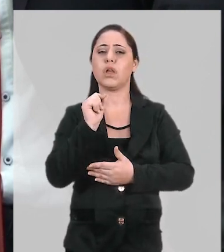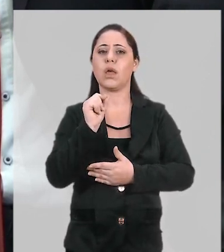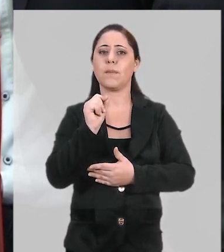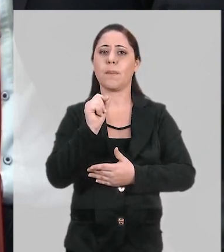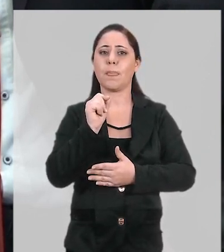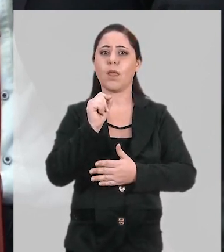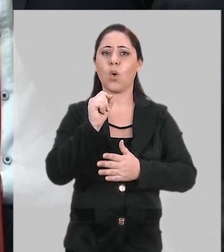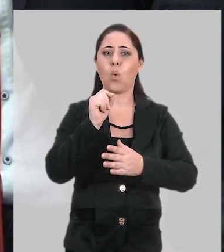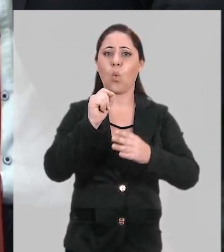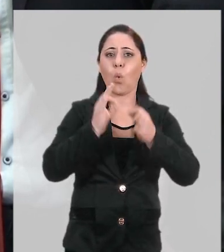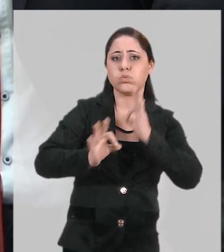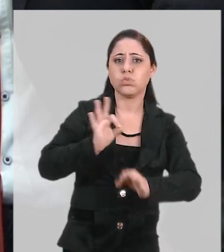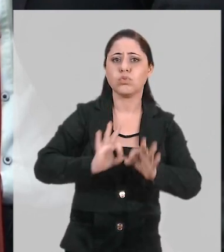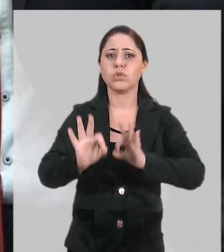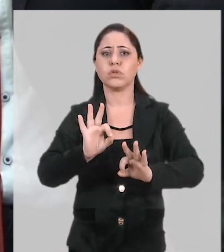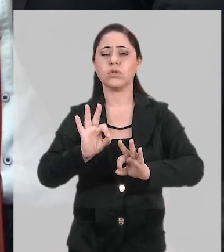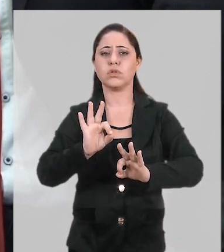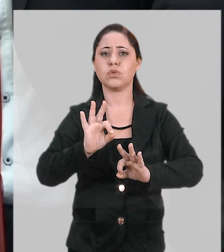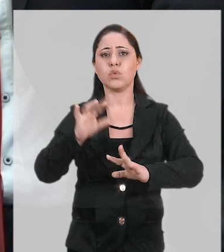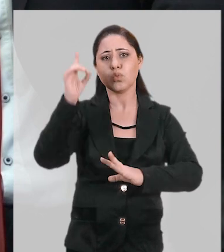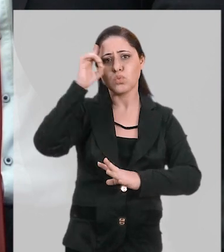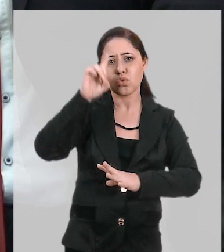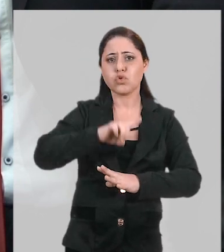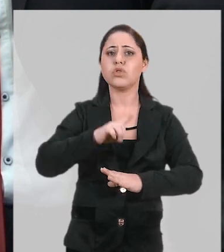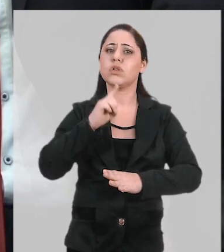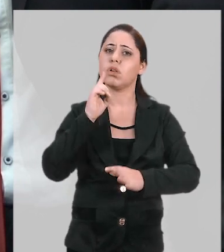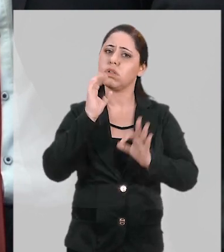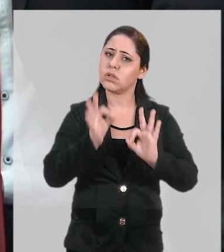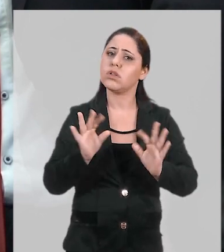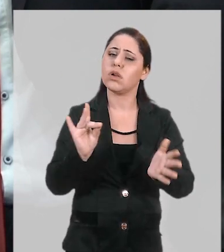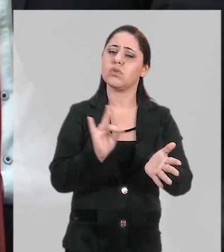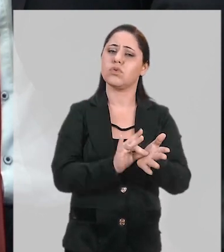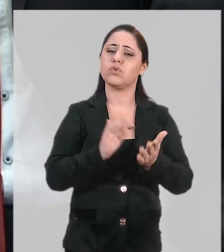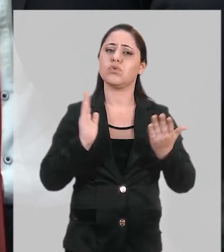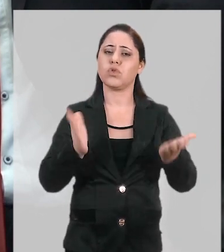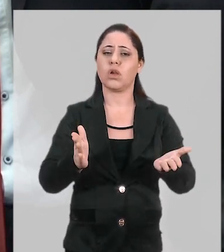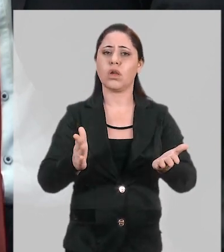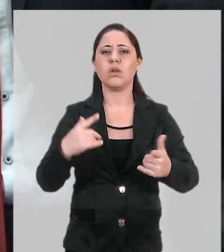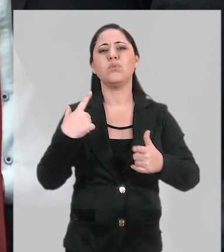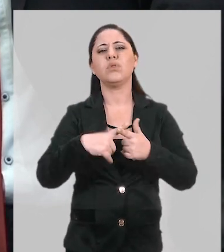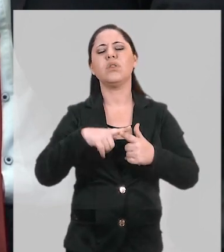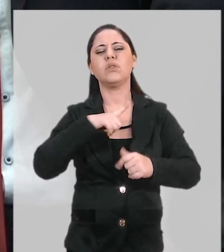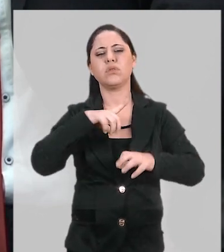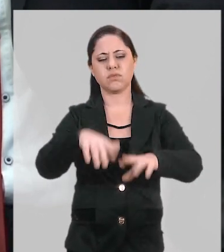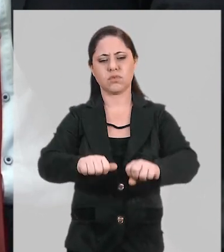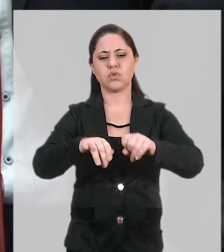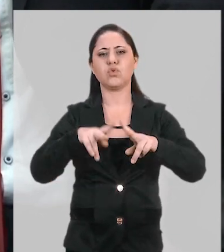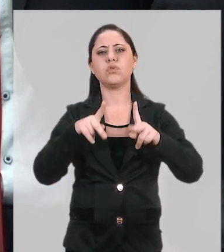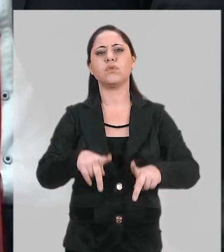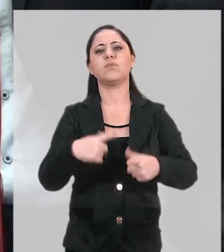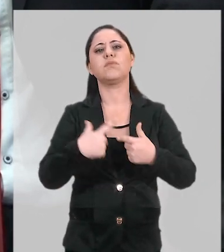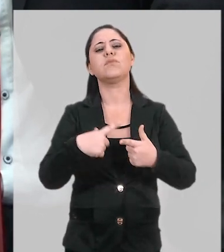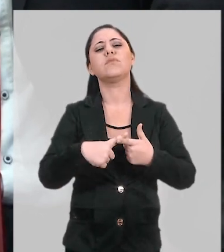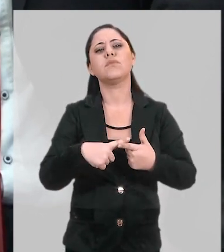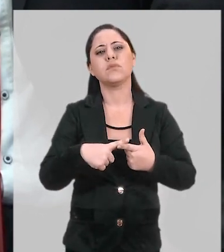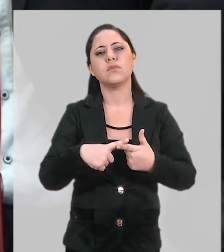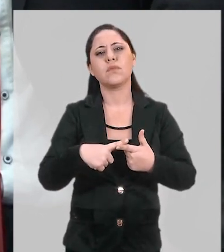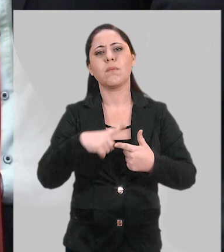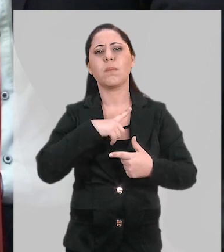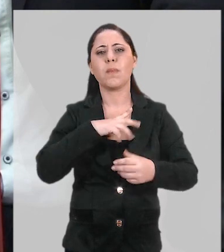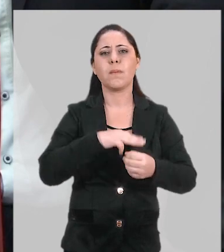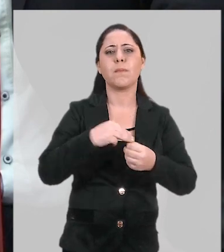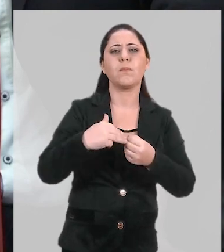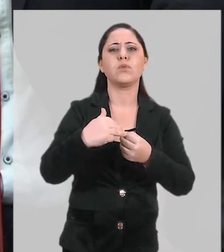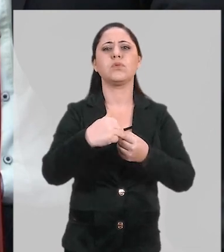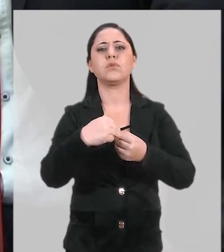esses repasses para poder demandar na assistência social. Agora, por que houve essa audiência pública?